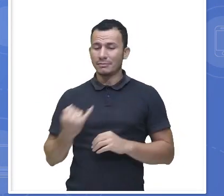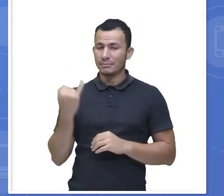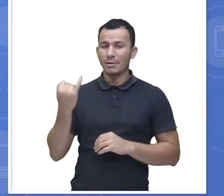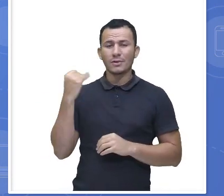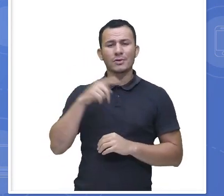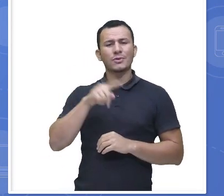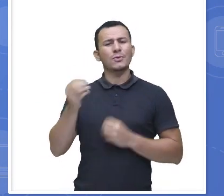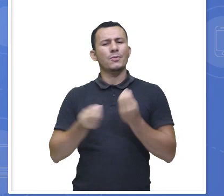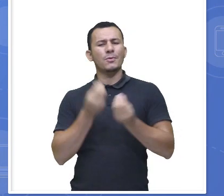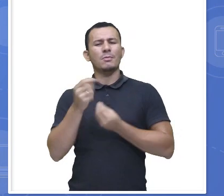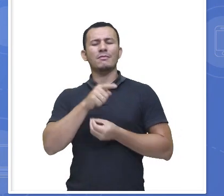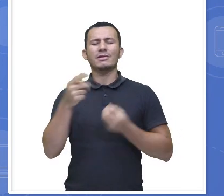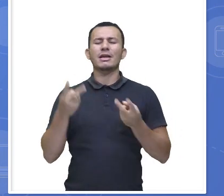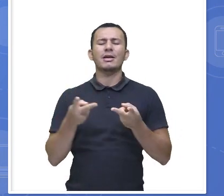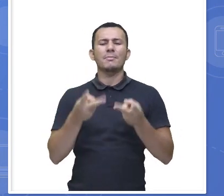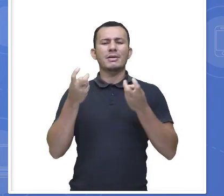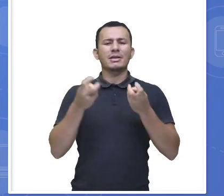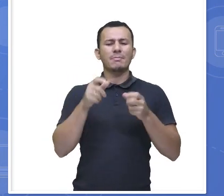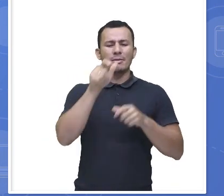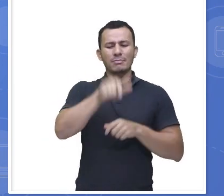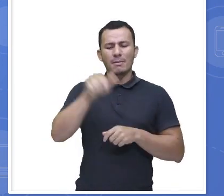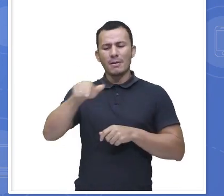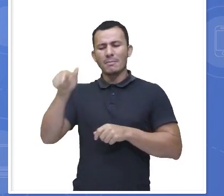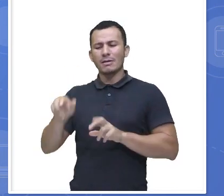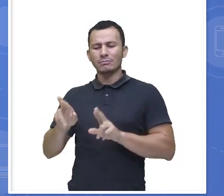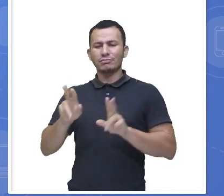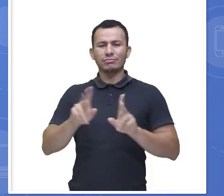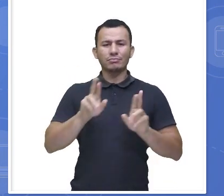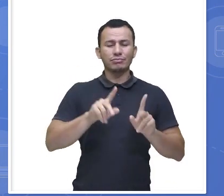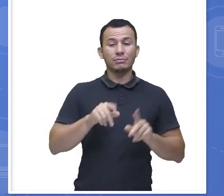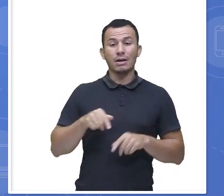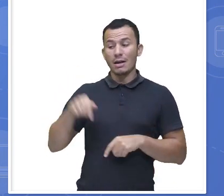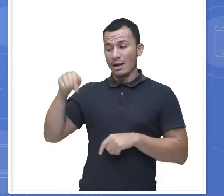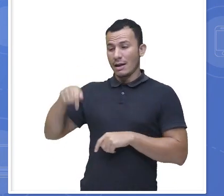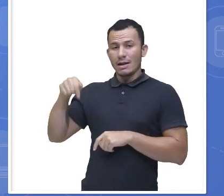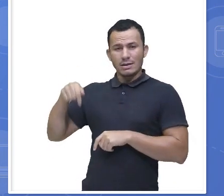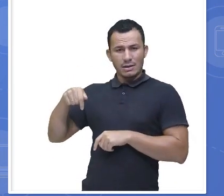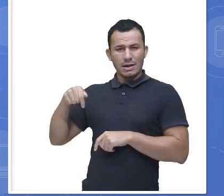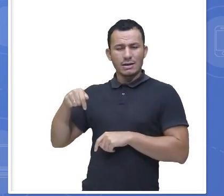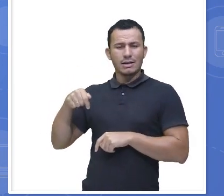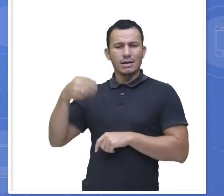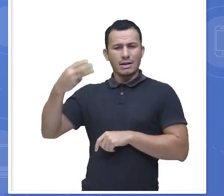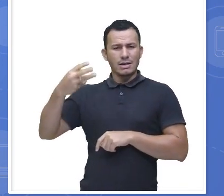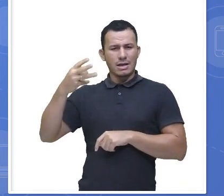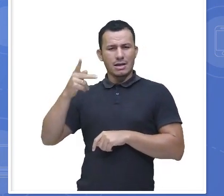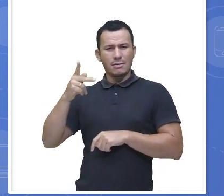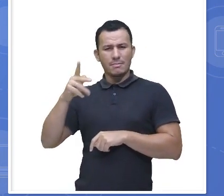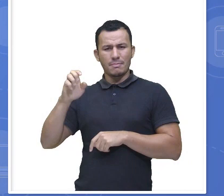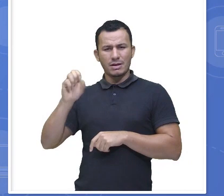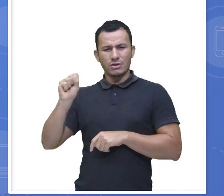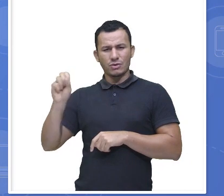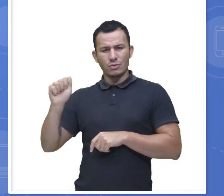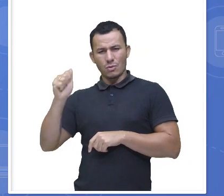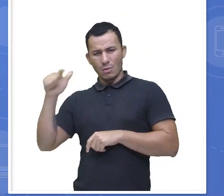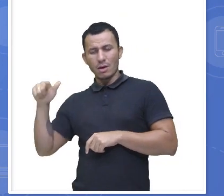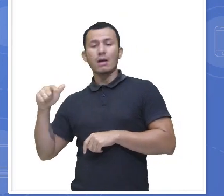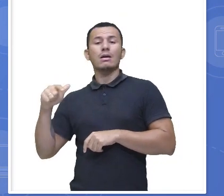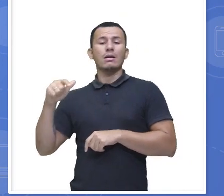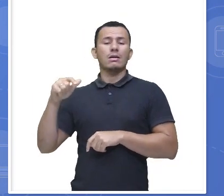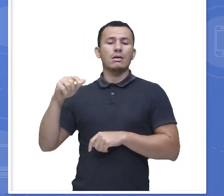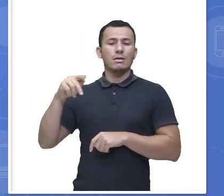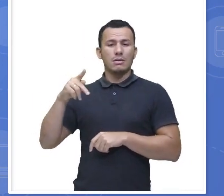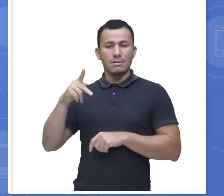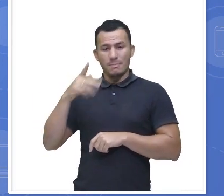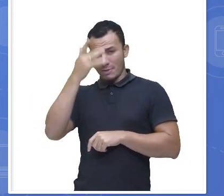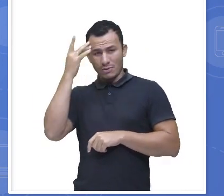do narrador onisciente é que ele sabe tudo da história e dos personagens, ele entra até na mente,